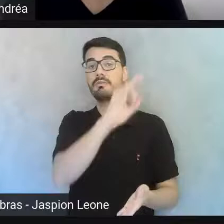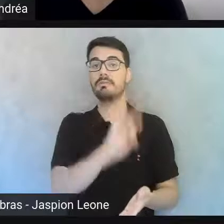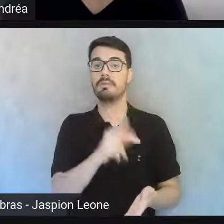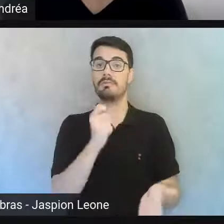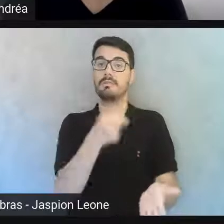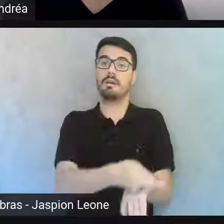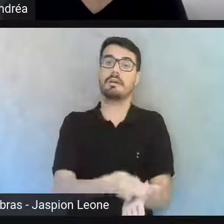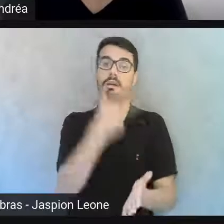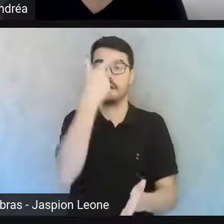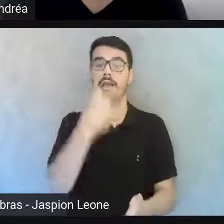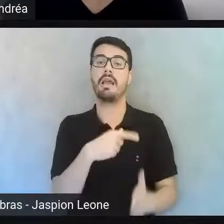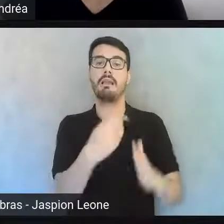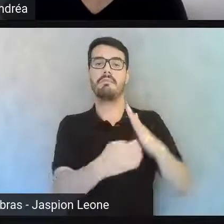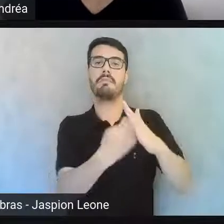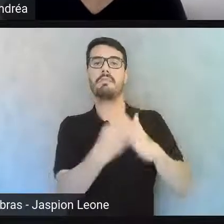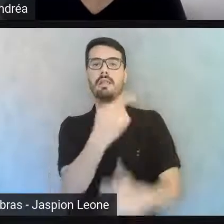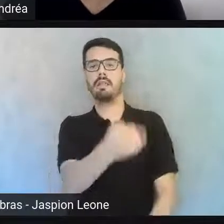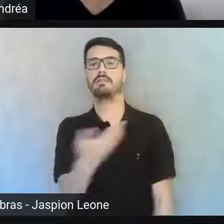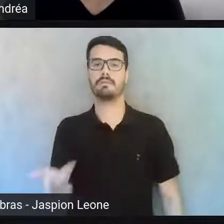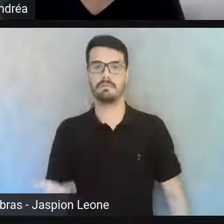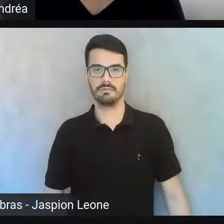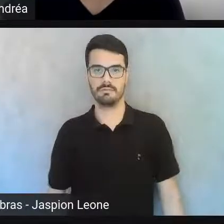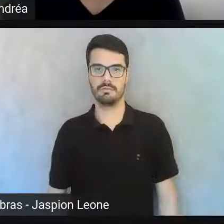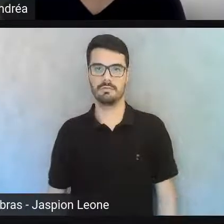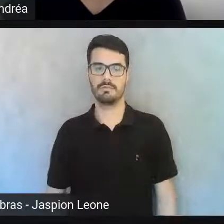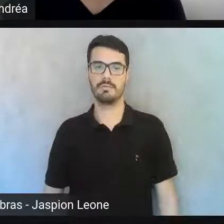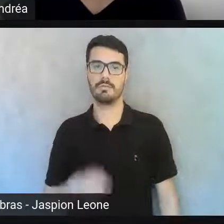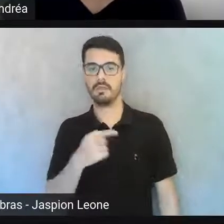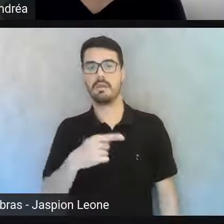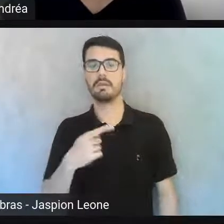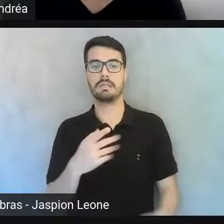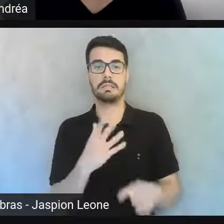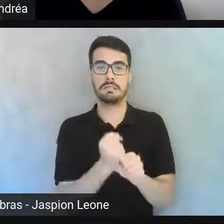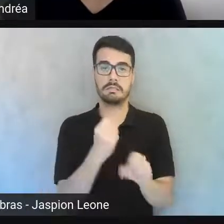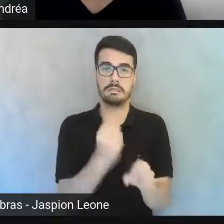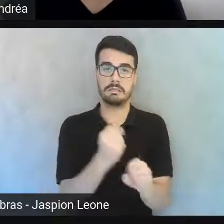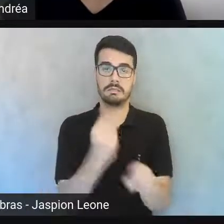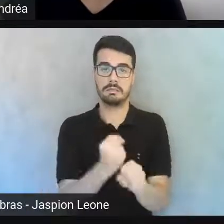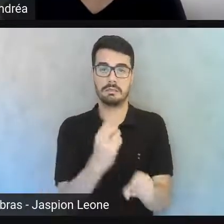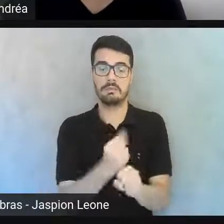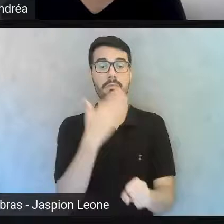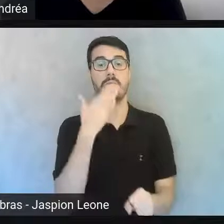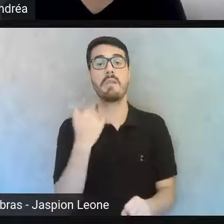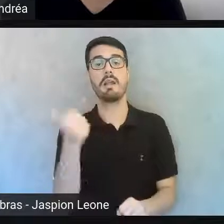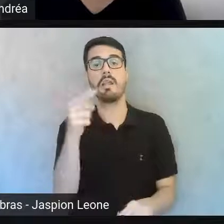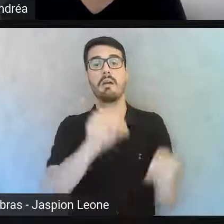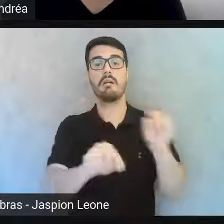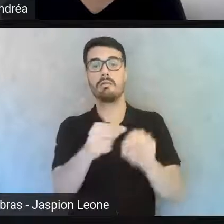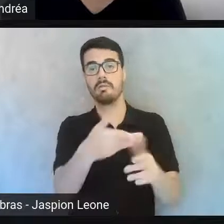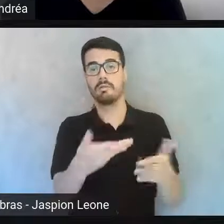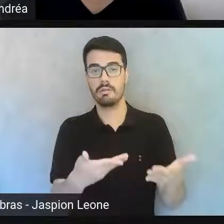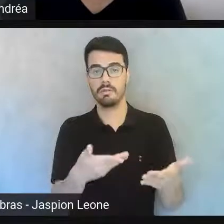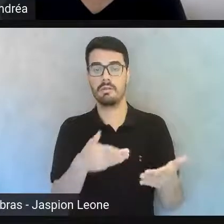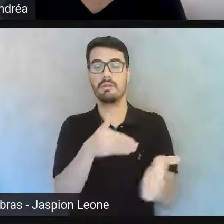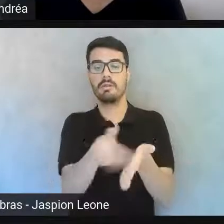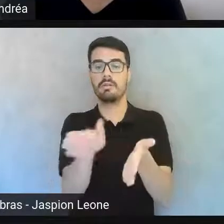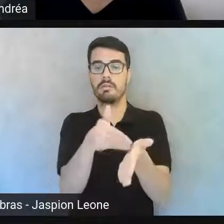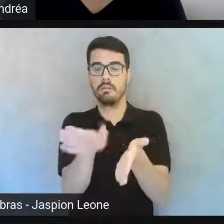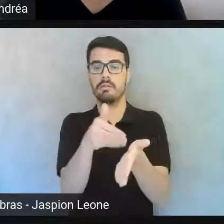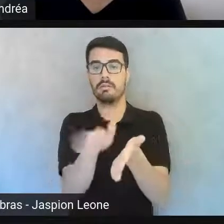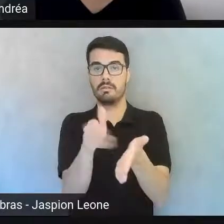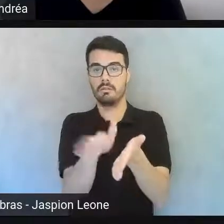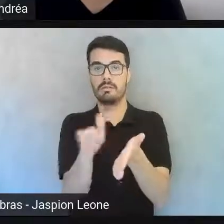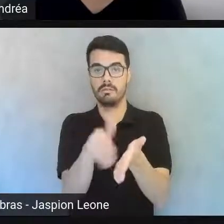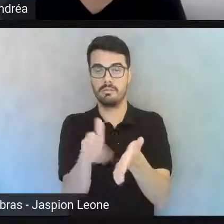for o caso, é a empresa. Ela vai fazer as contas dela. O que é melhor para ela? Ela demitir o